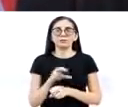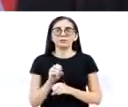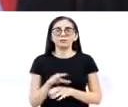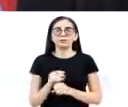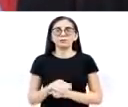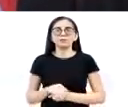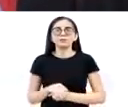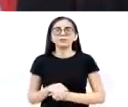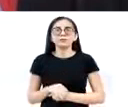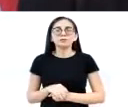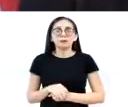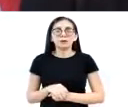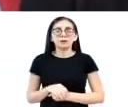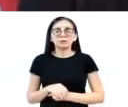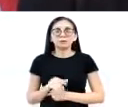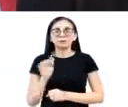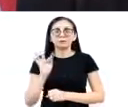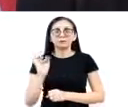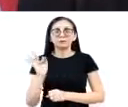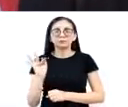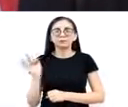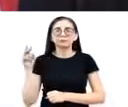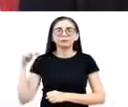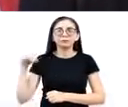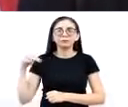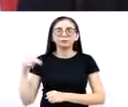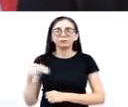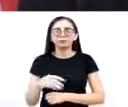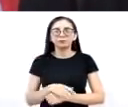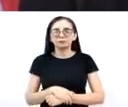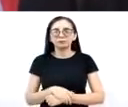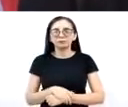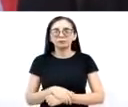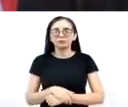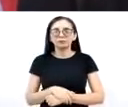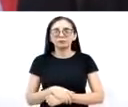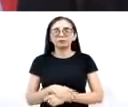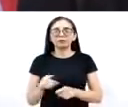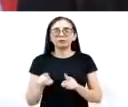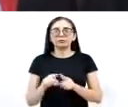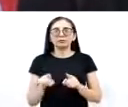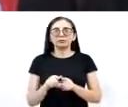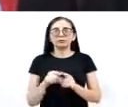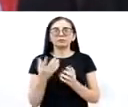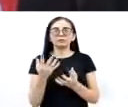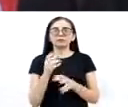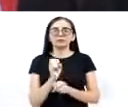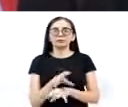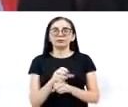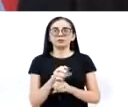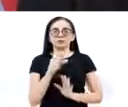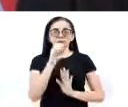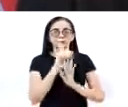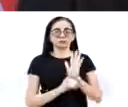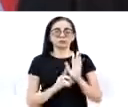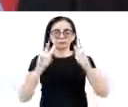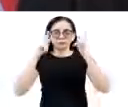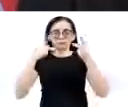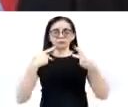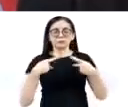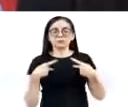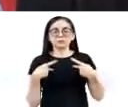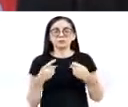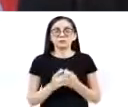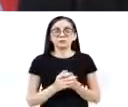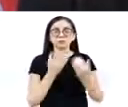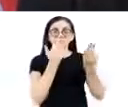em Mídias na Educação pela Universidade Federal do Maranhão, em Educação e Direitos Humanos, também pela